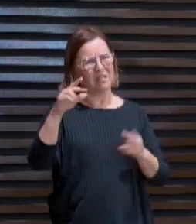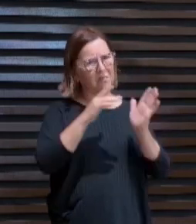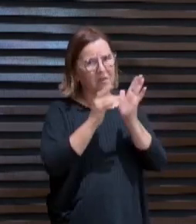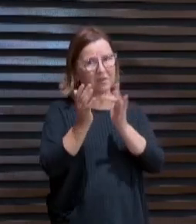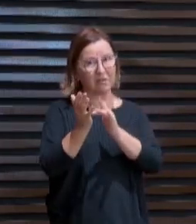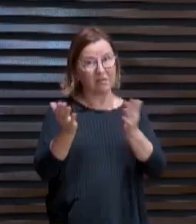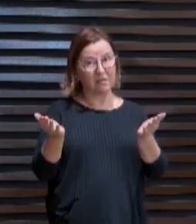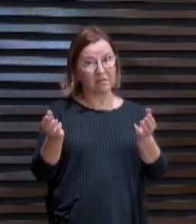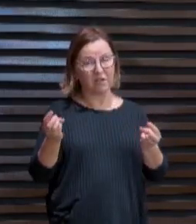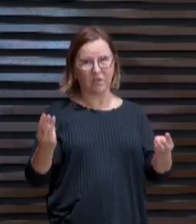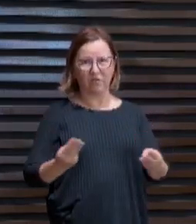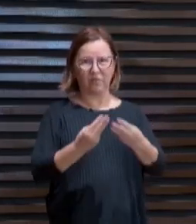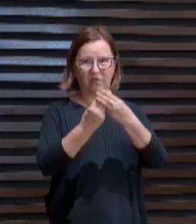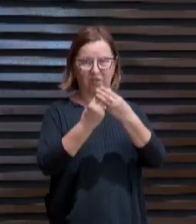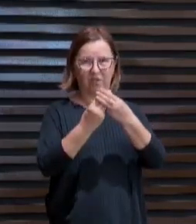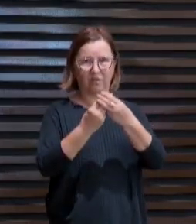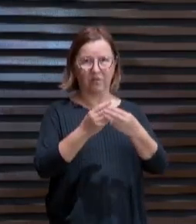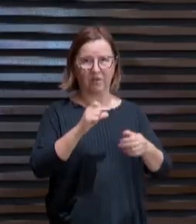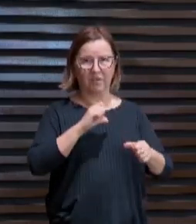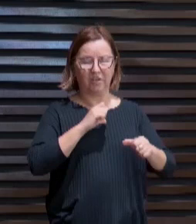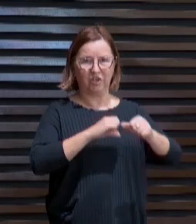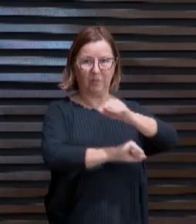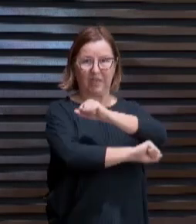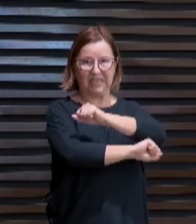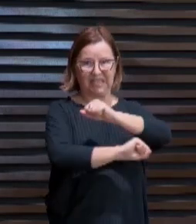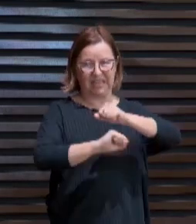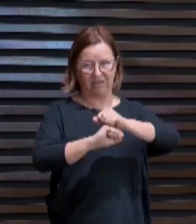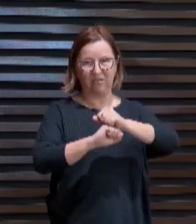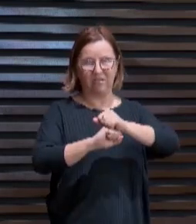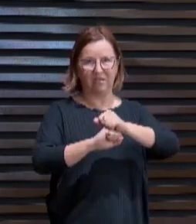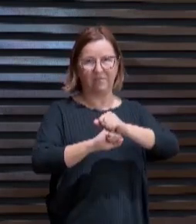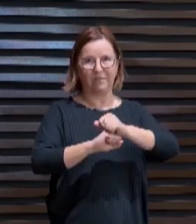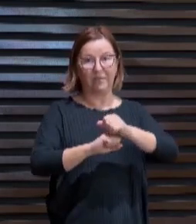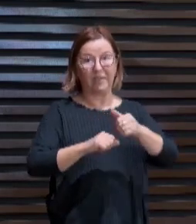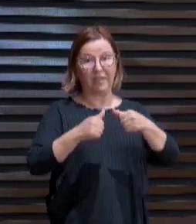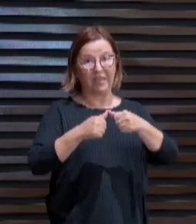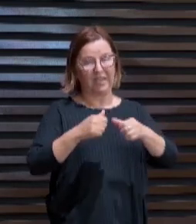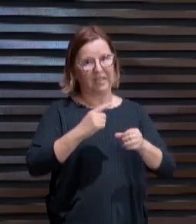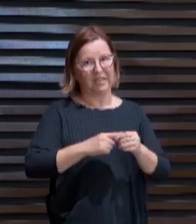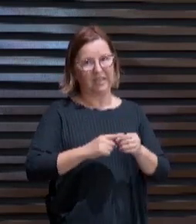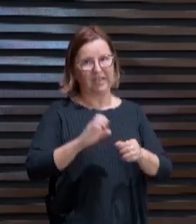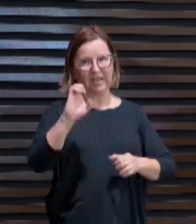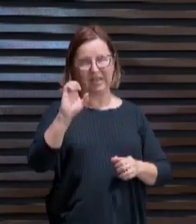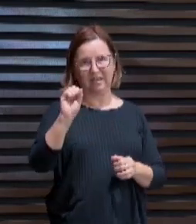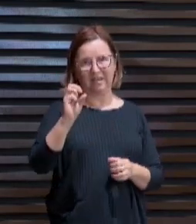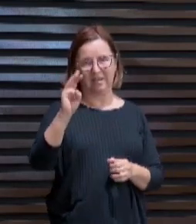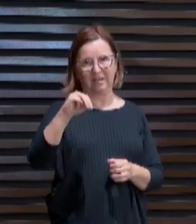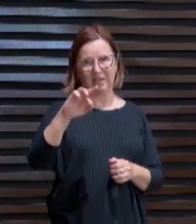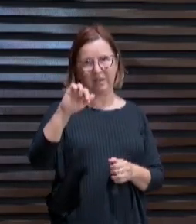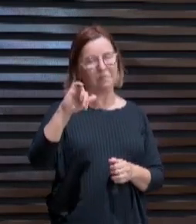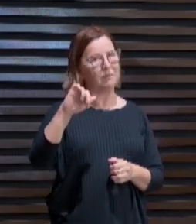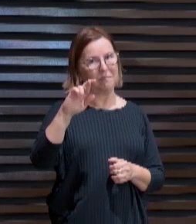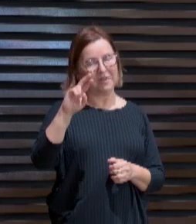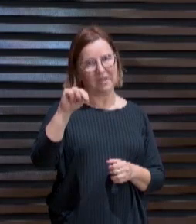Os judeus que tiveram uma sinagoga em Esmirna, então eles perseguiam os cristãos, né? Só que ao invés deles serem verdadeiros